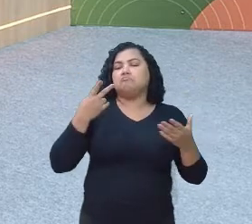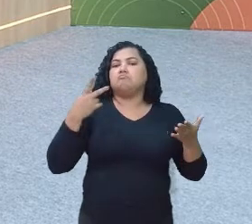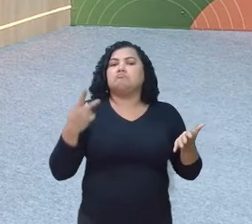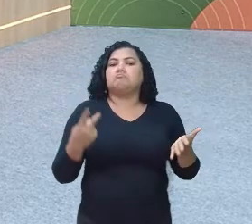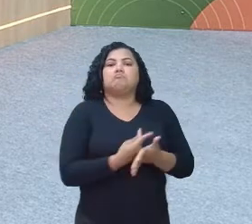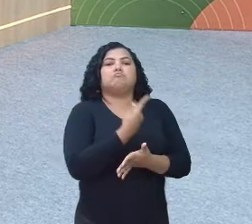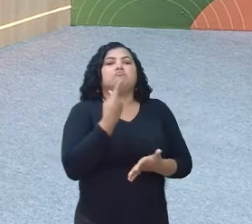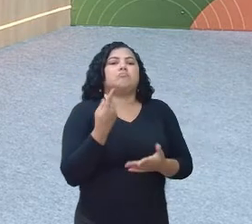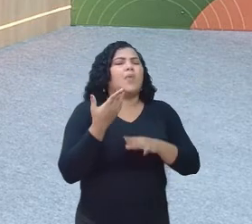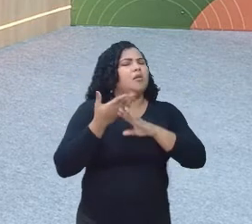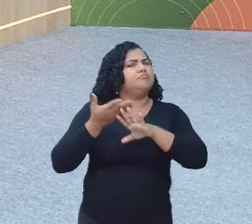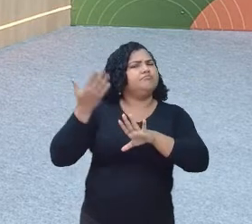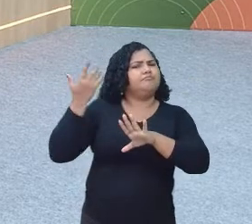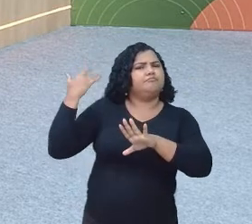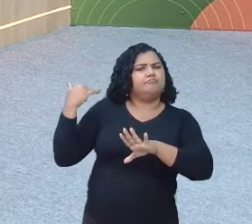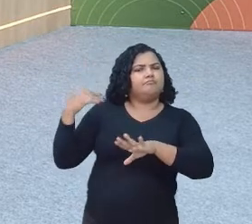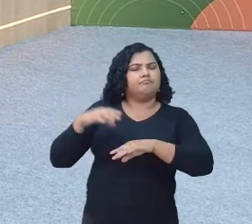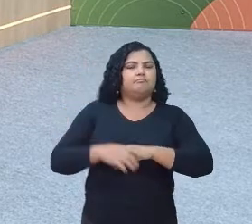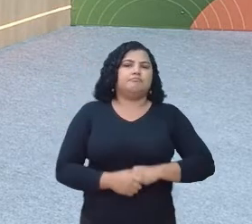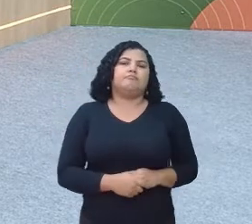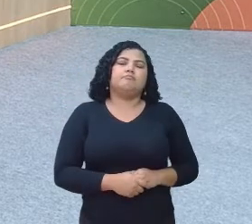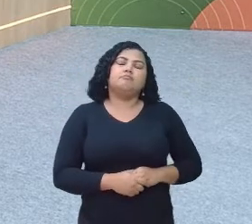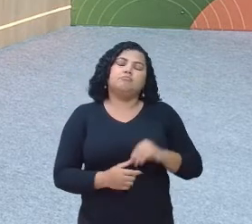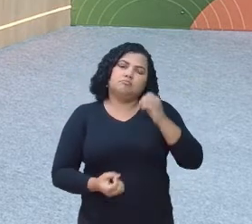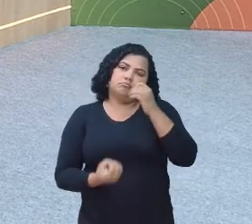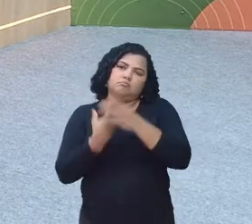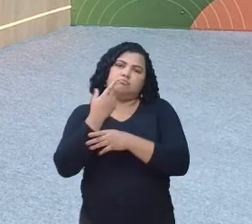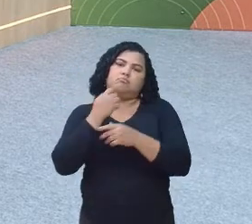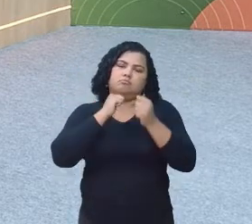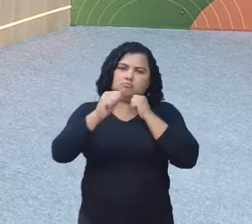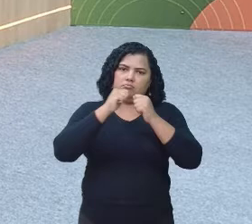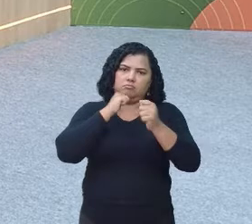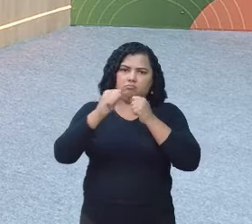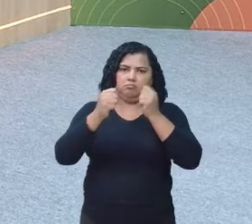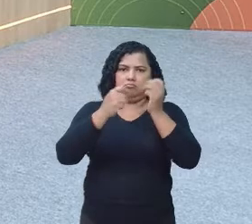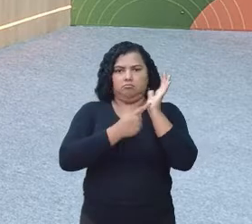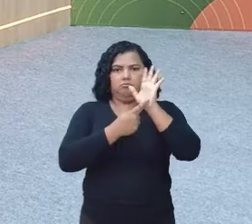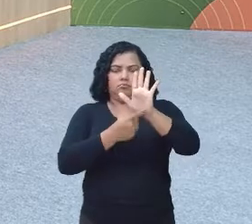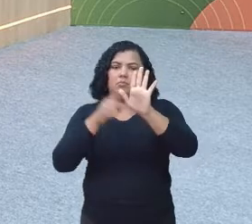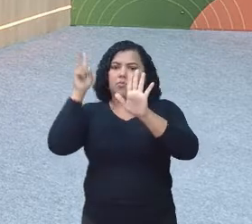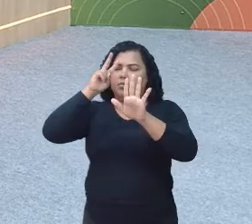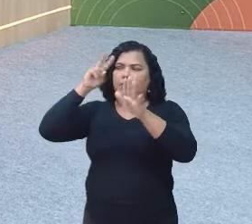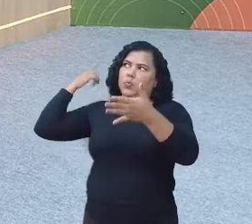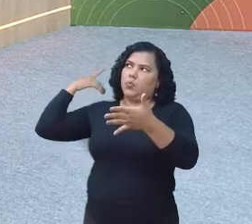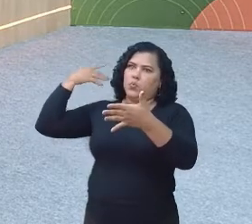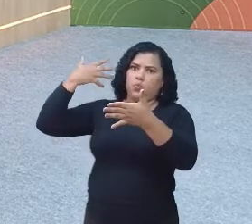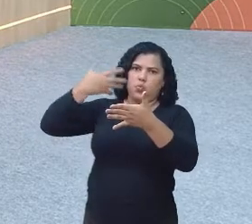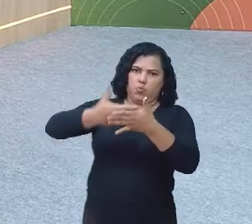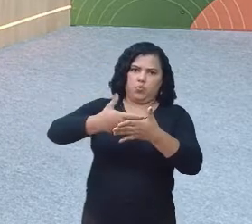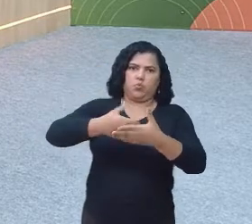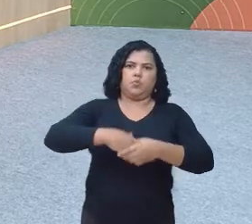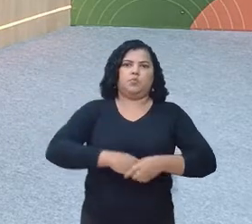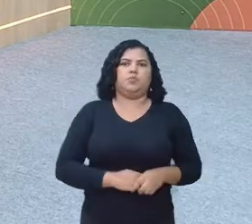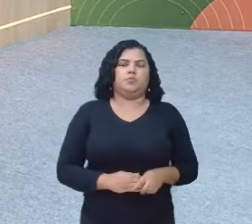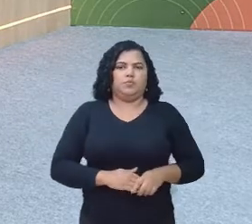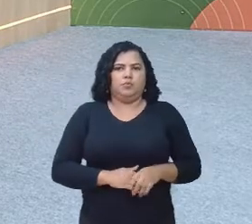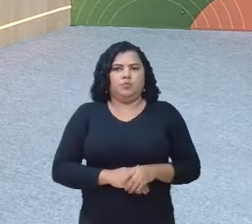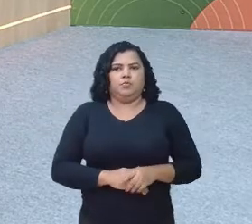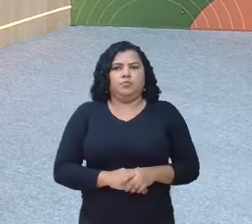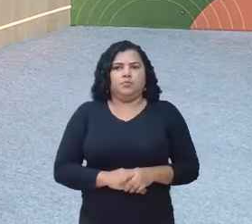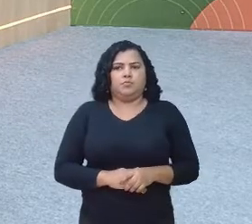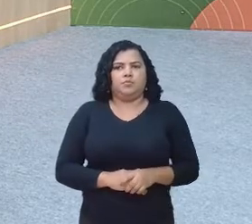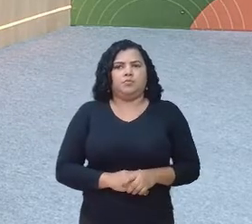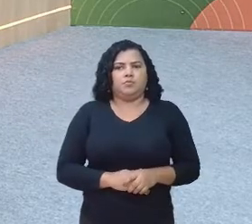ocorreu há um tempo atrás. E aí se monta uma reportagem para narrar todo o percurso histórico daquela notícia. As